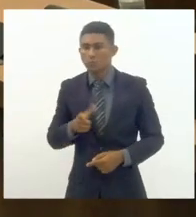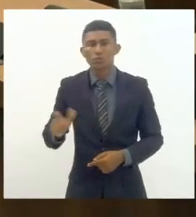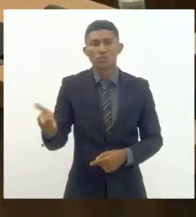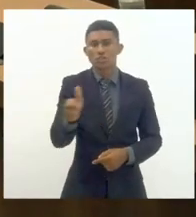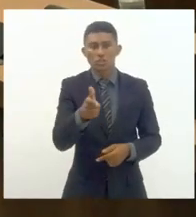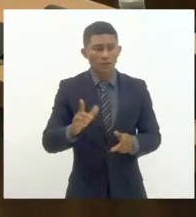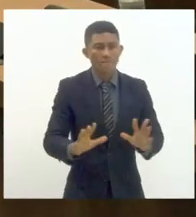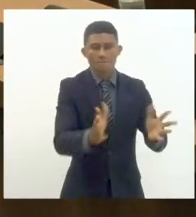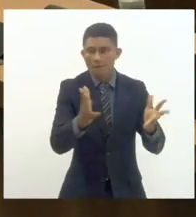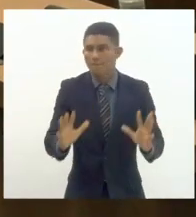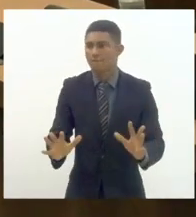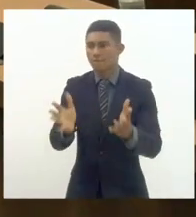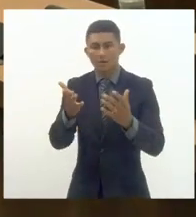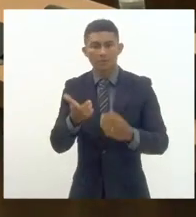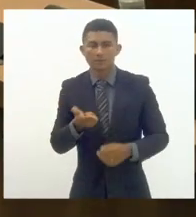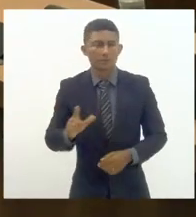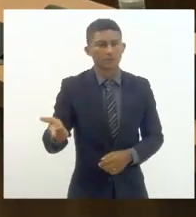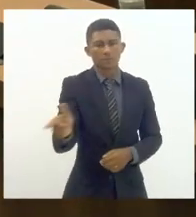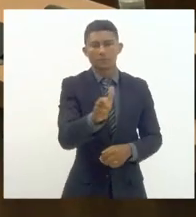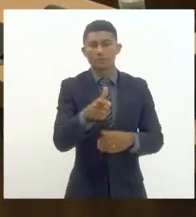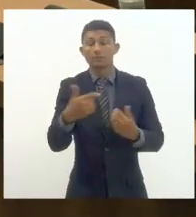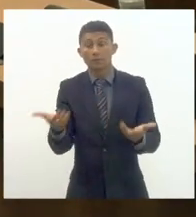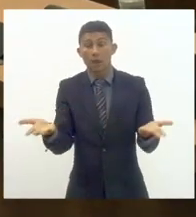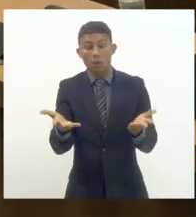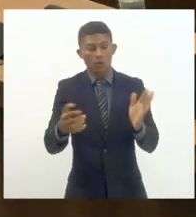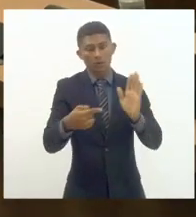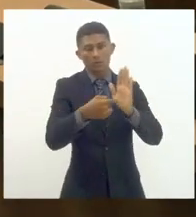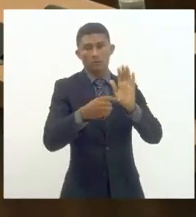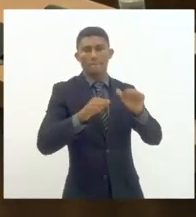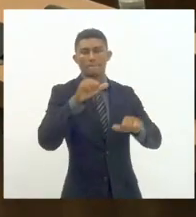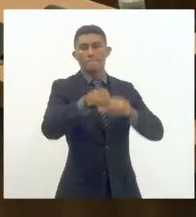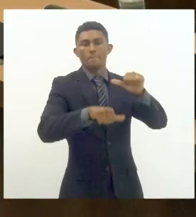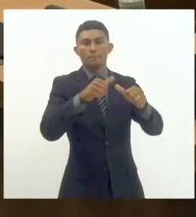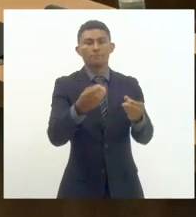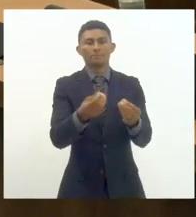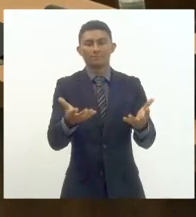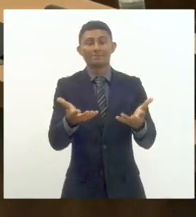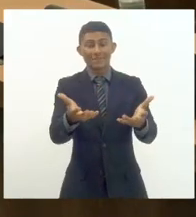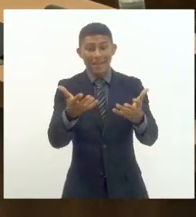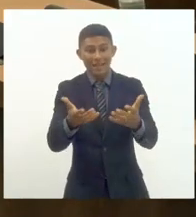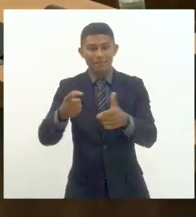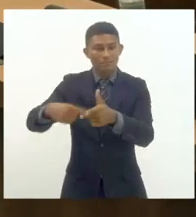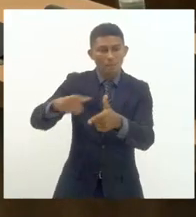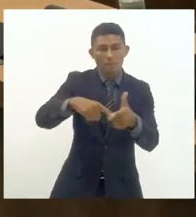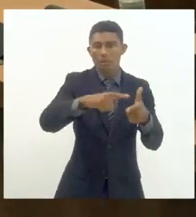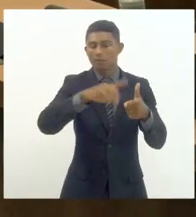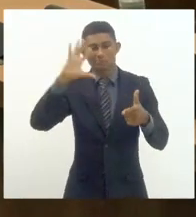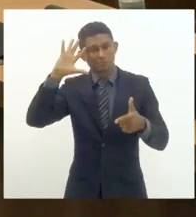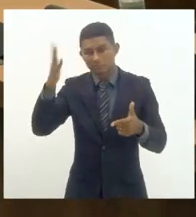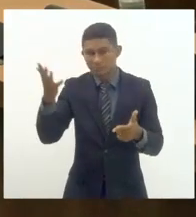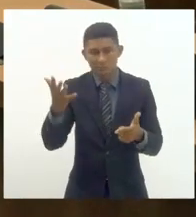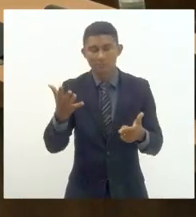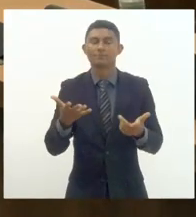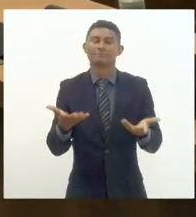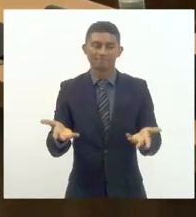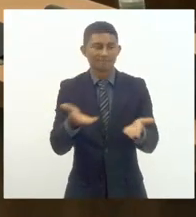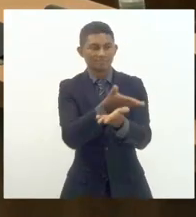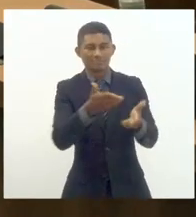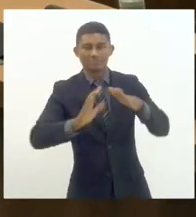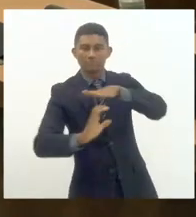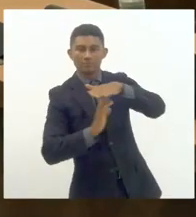entre as mulheres. A presente alteração busca sanar o entrave causado pela imposição da regra ao ente